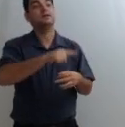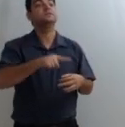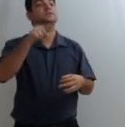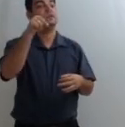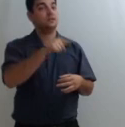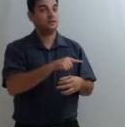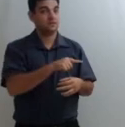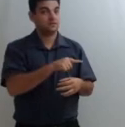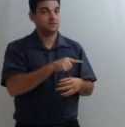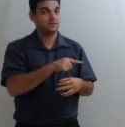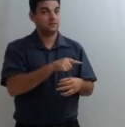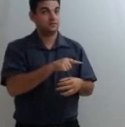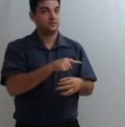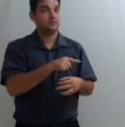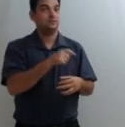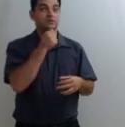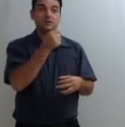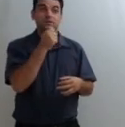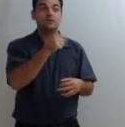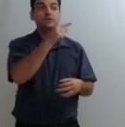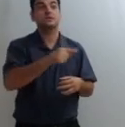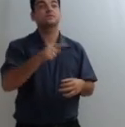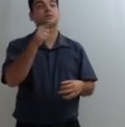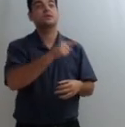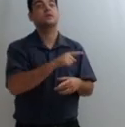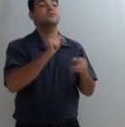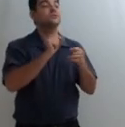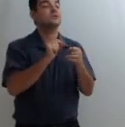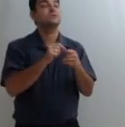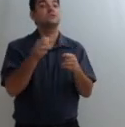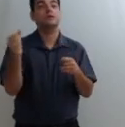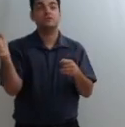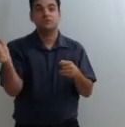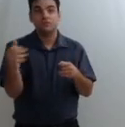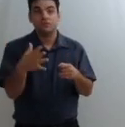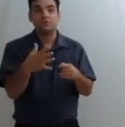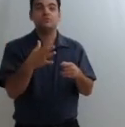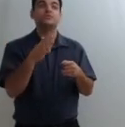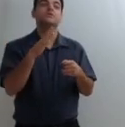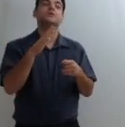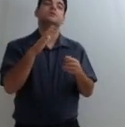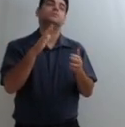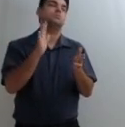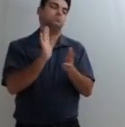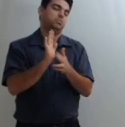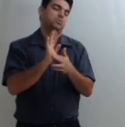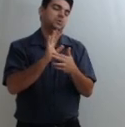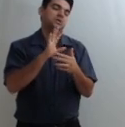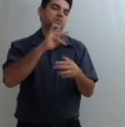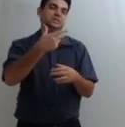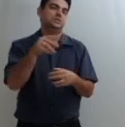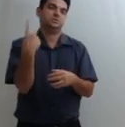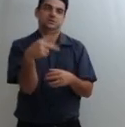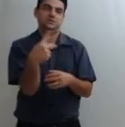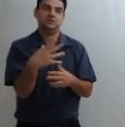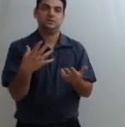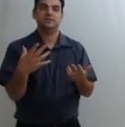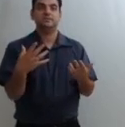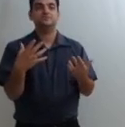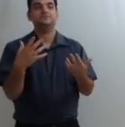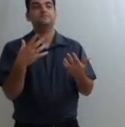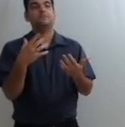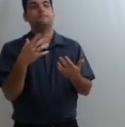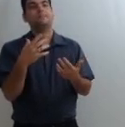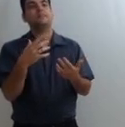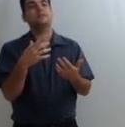determinando-se ao juízo que proceda a nova realização do ato e, em consequência,